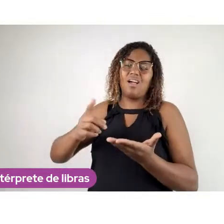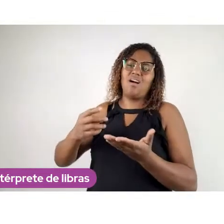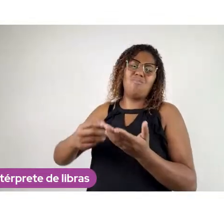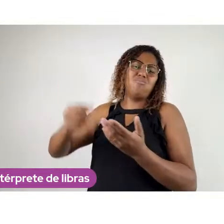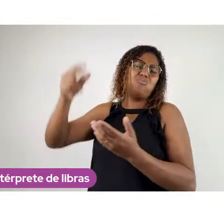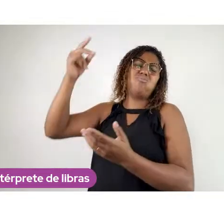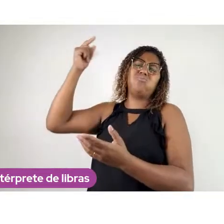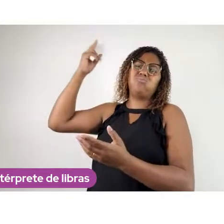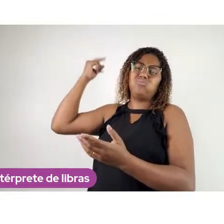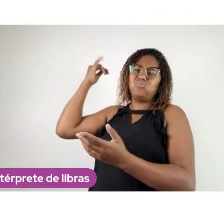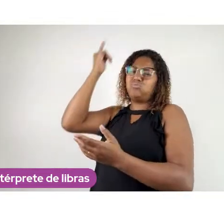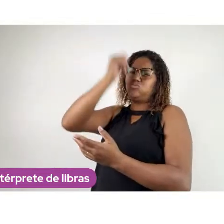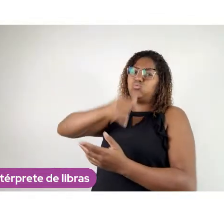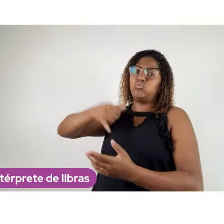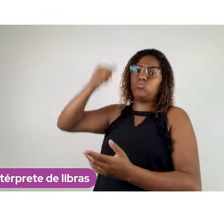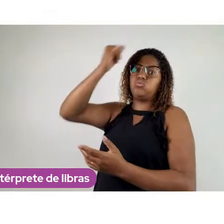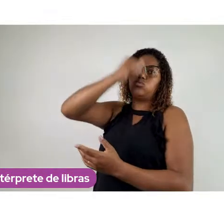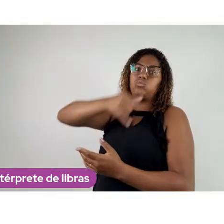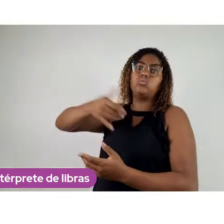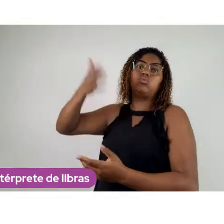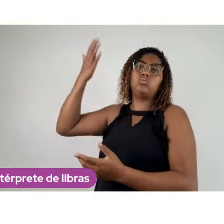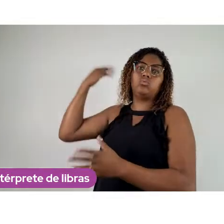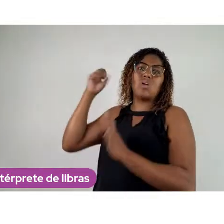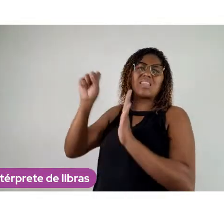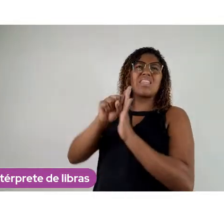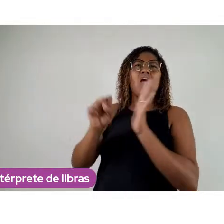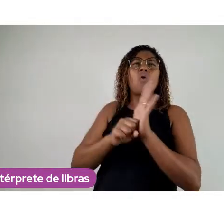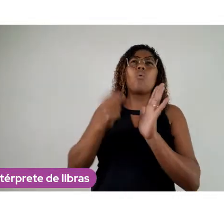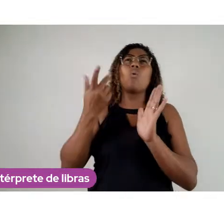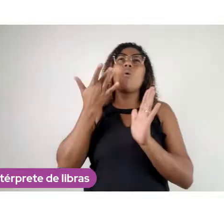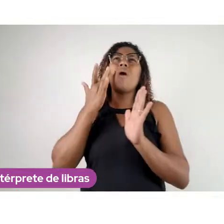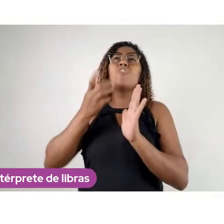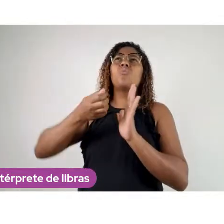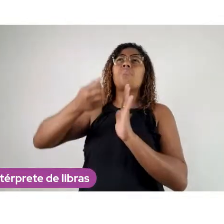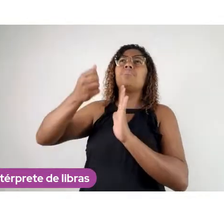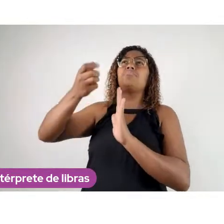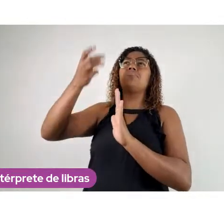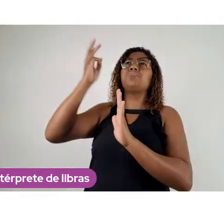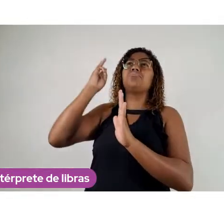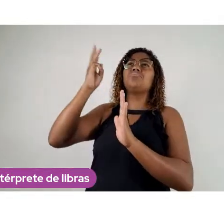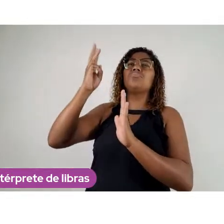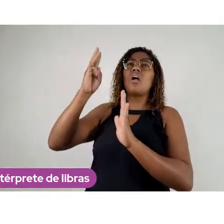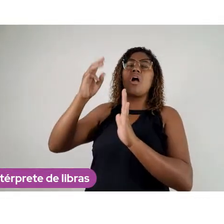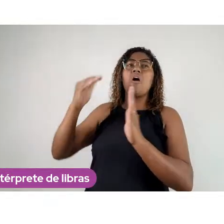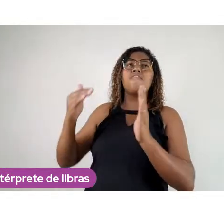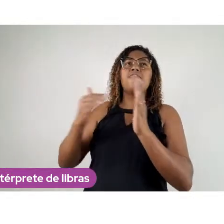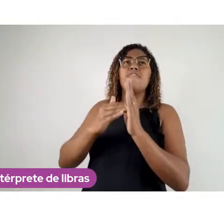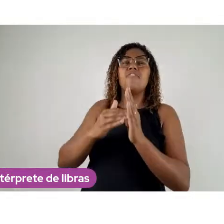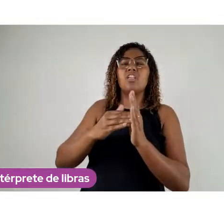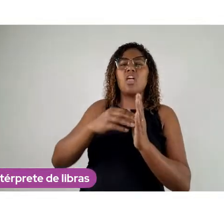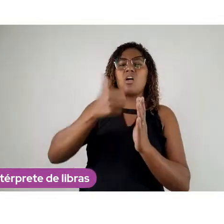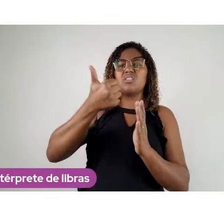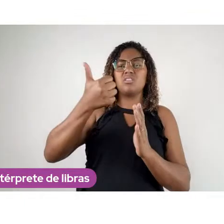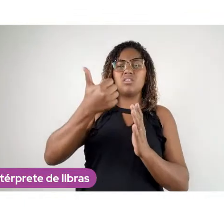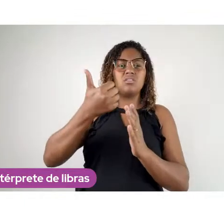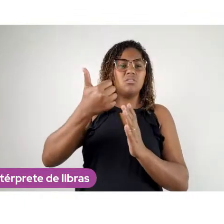uma coisa do século passado, do século retrasado, é do final do século XIX.